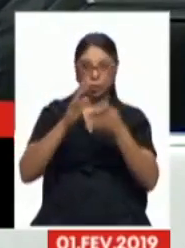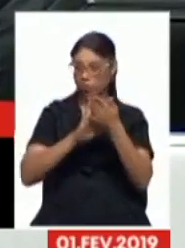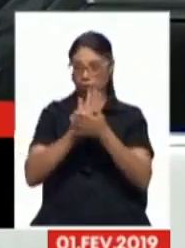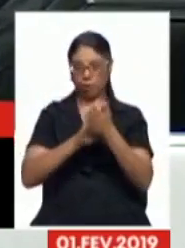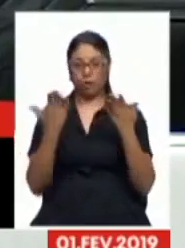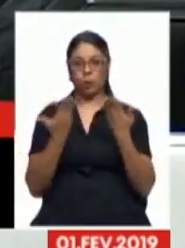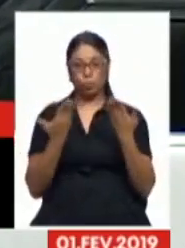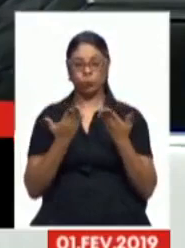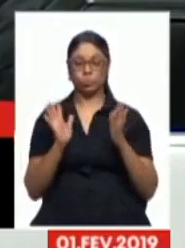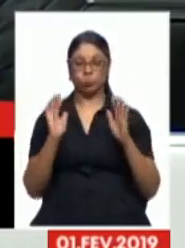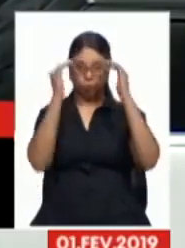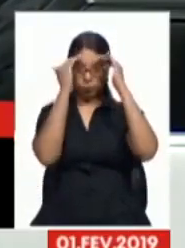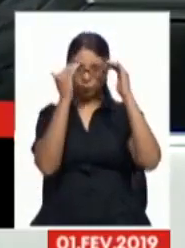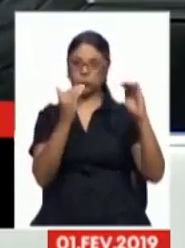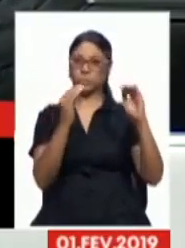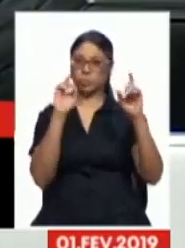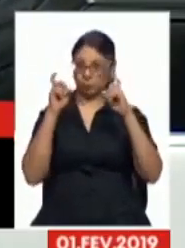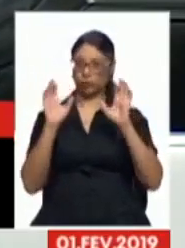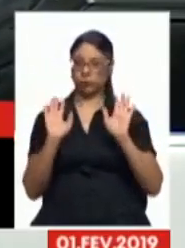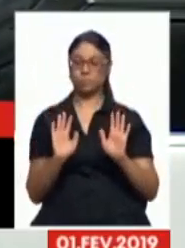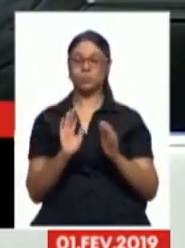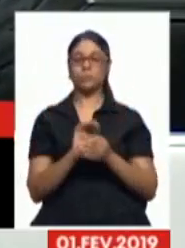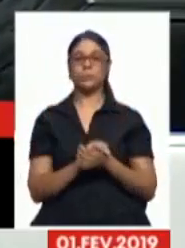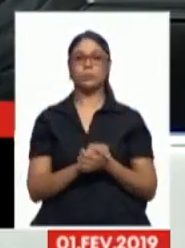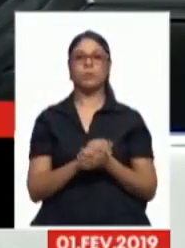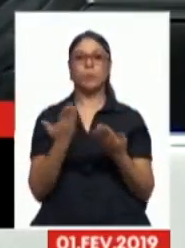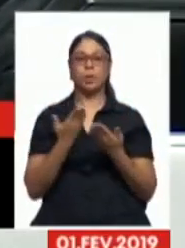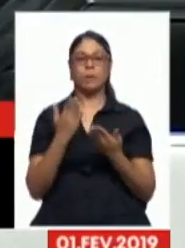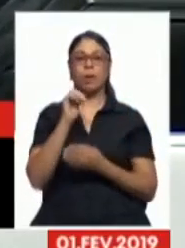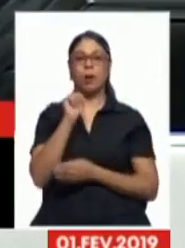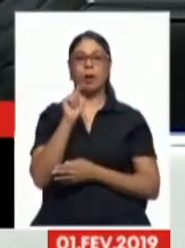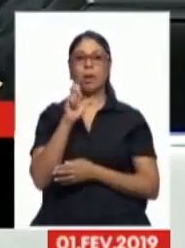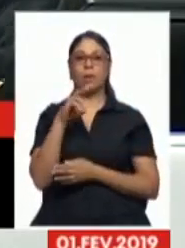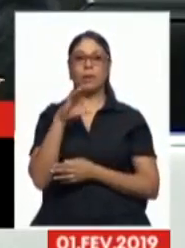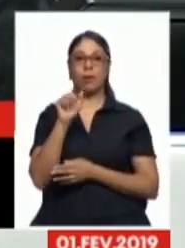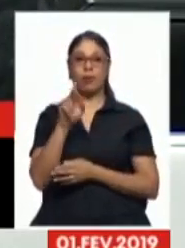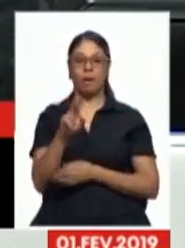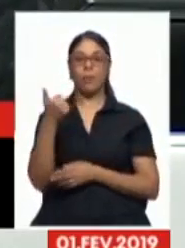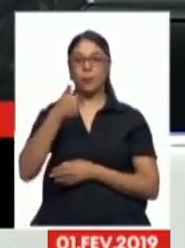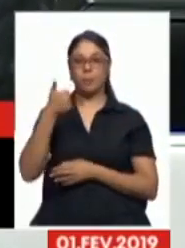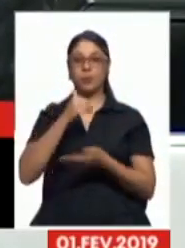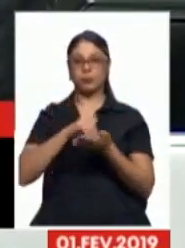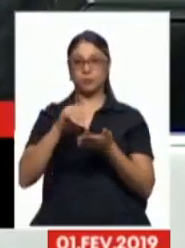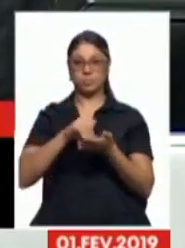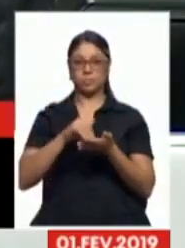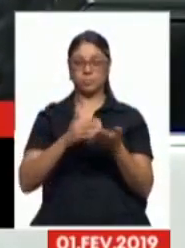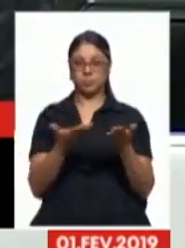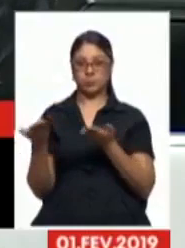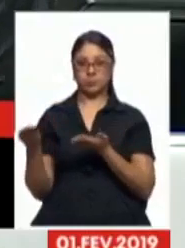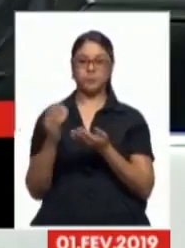solene. Com a palavra o primeiro secretário, Alencar da Silveira Júnior.